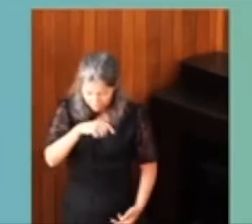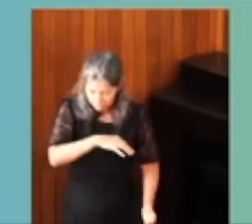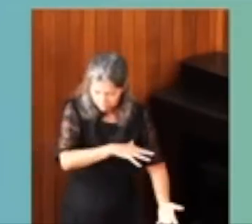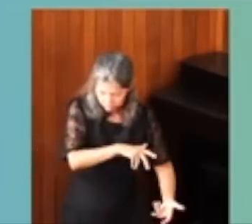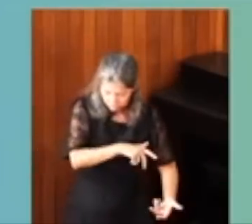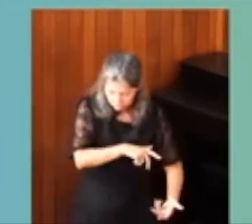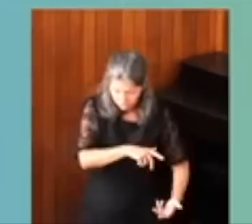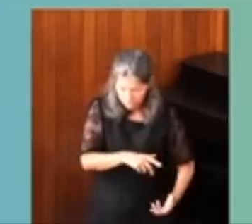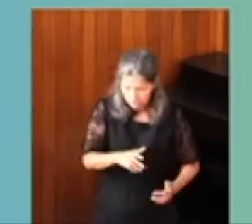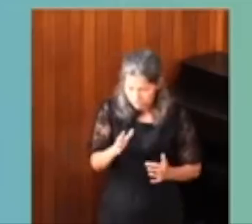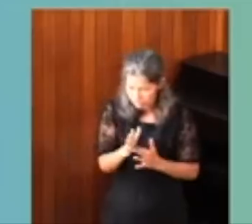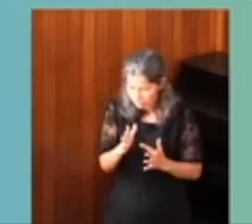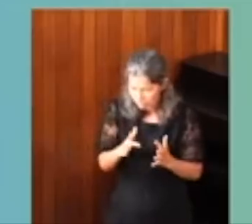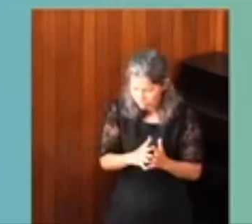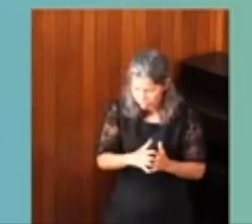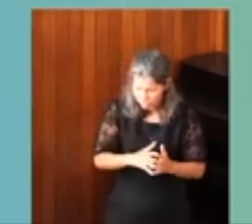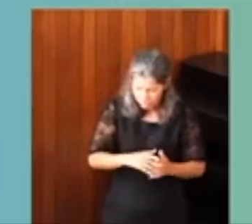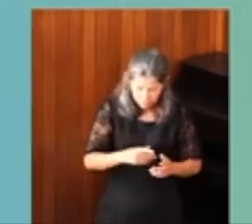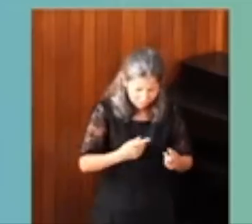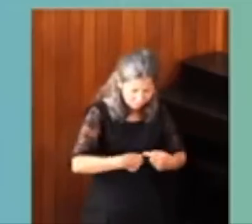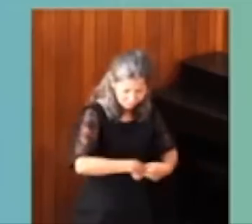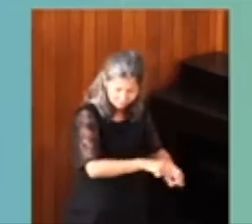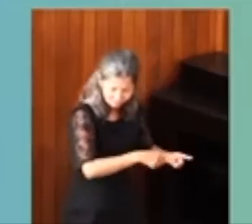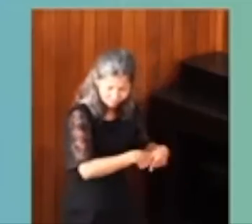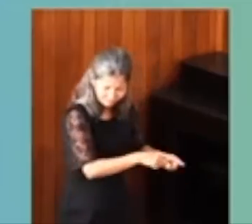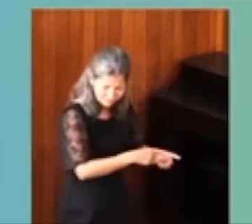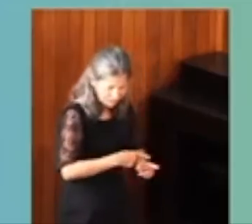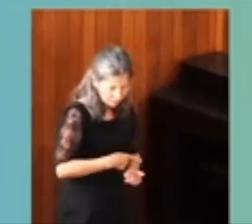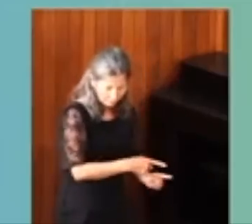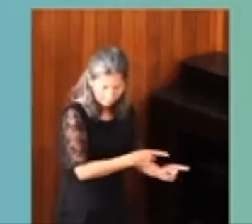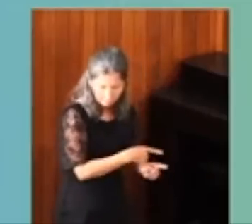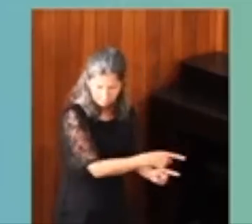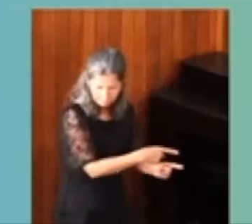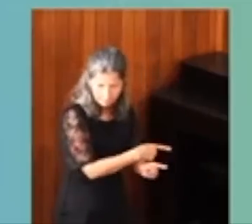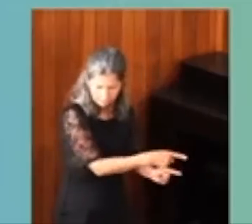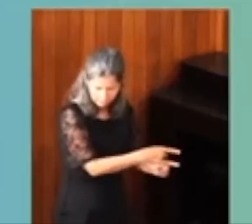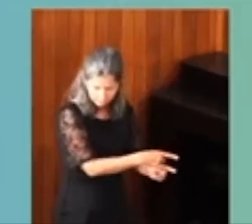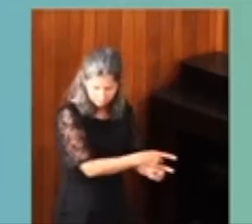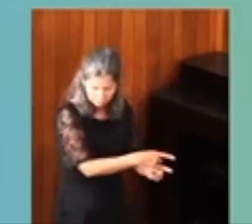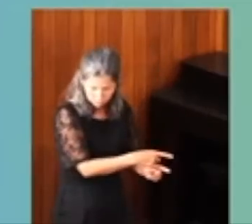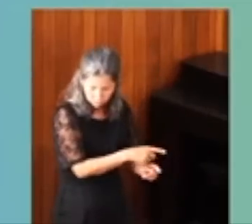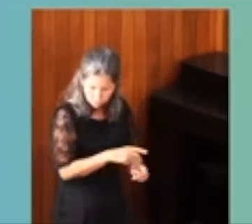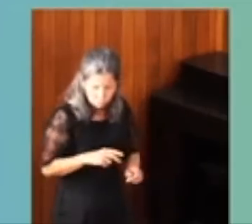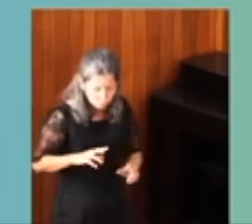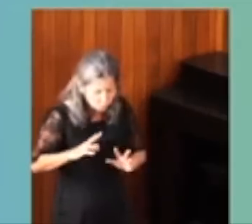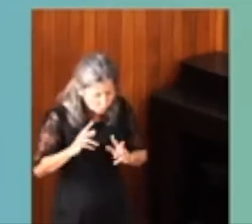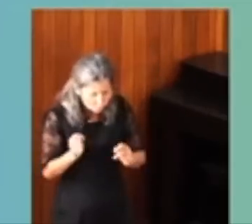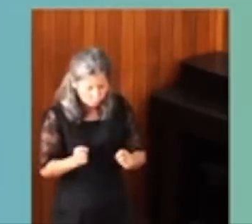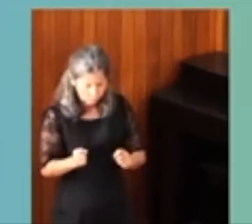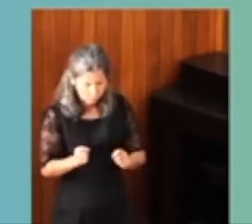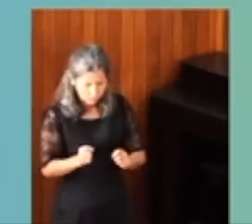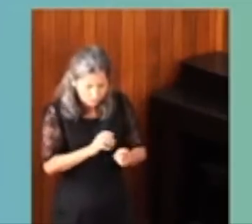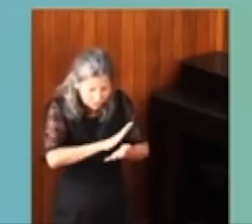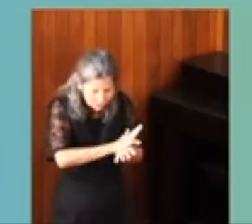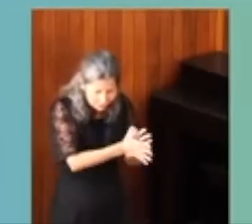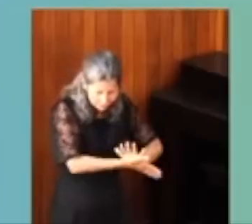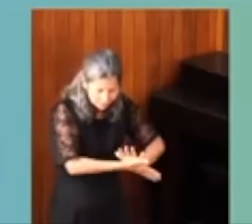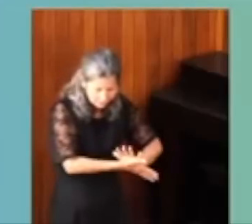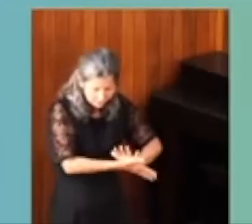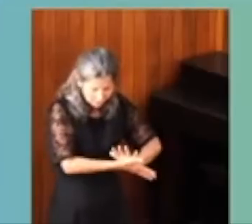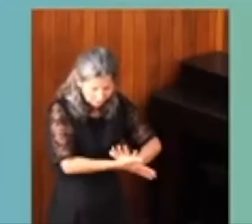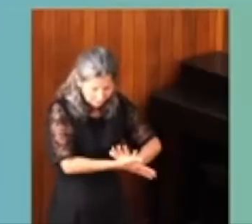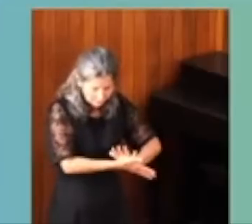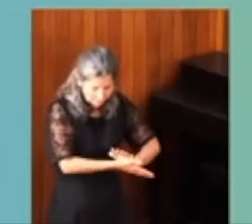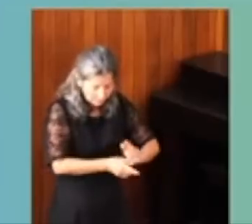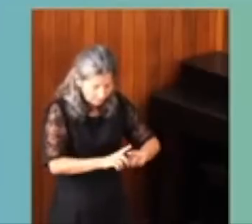para isso, tentou matar Jesus. Ele usou o que pôde para tentar destruir Jesus. Não conseguiu. Aí ele se